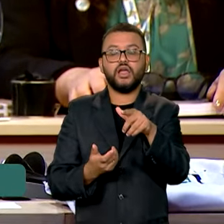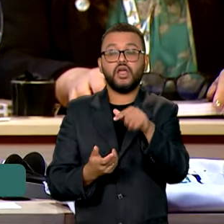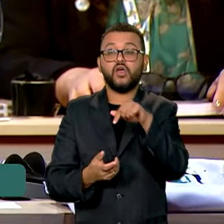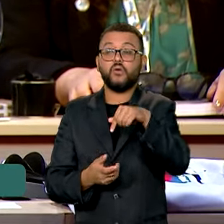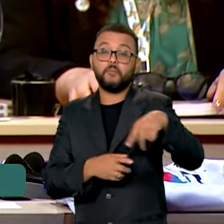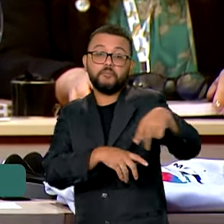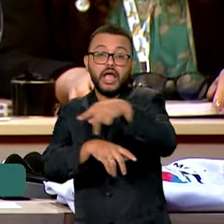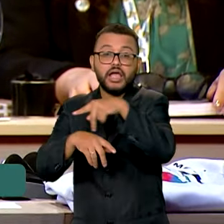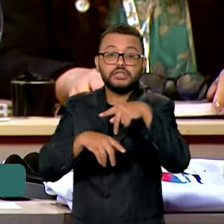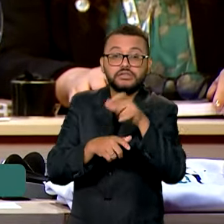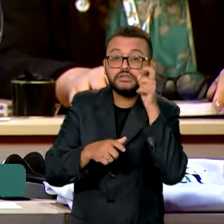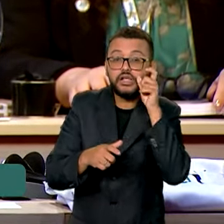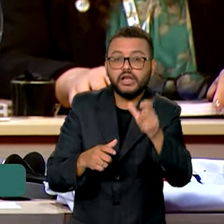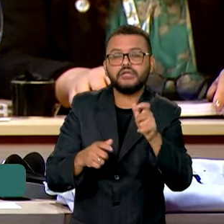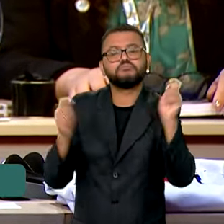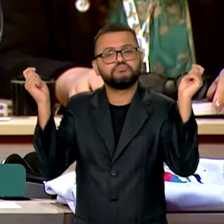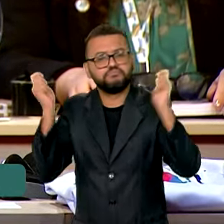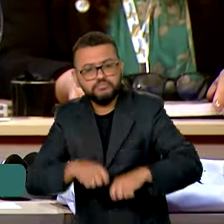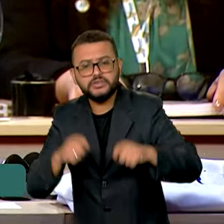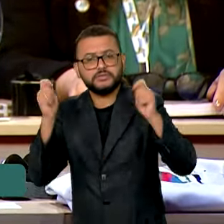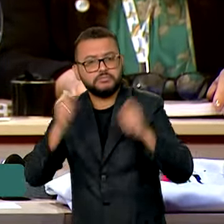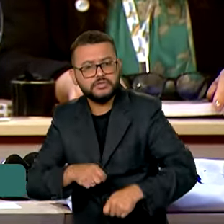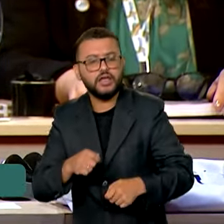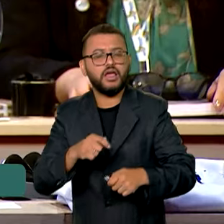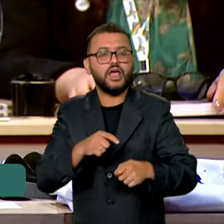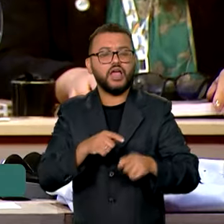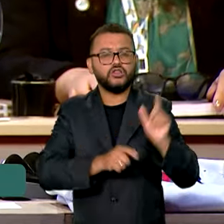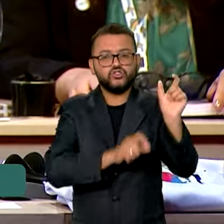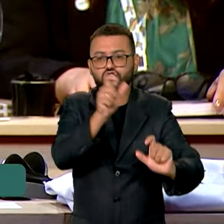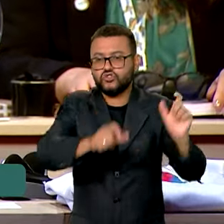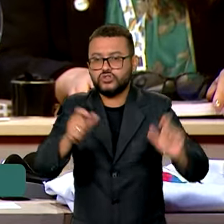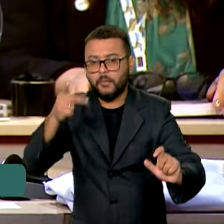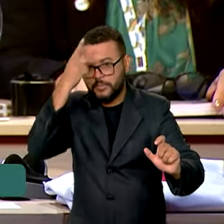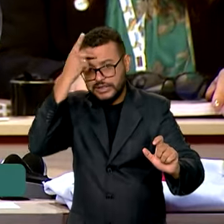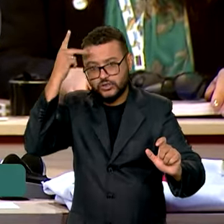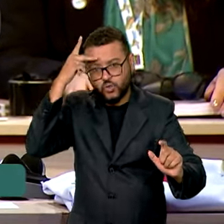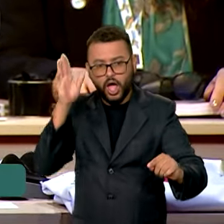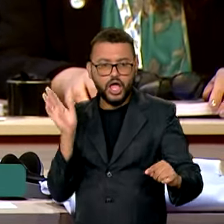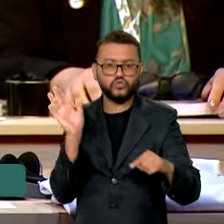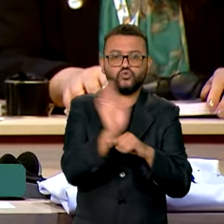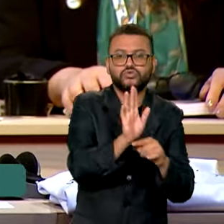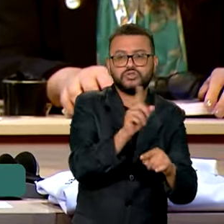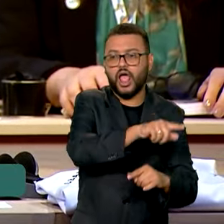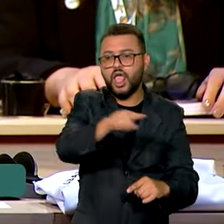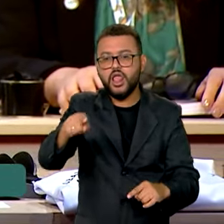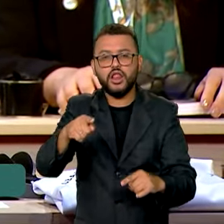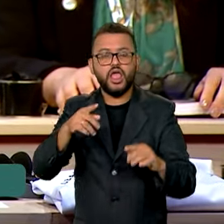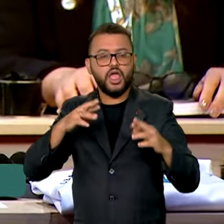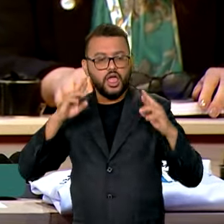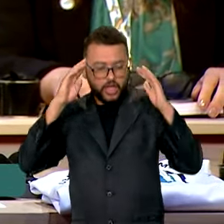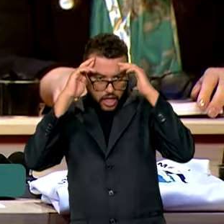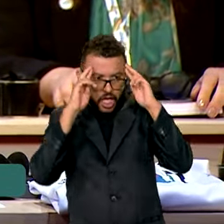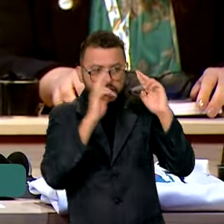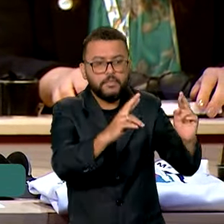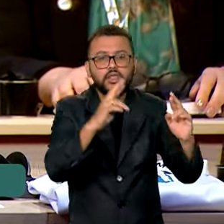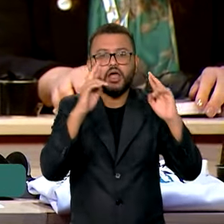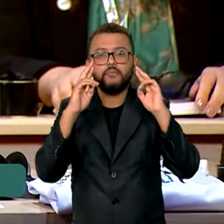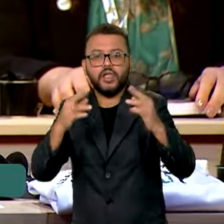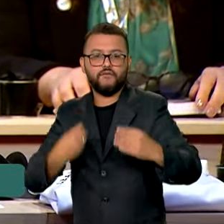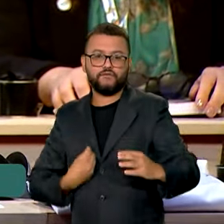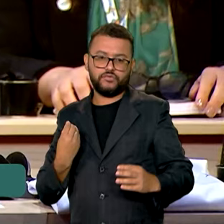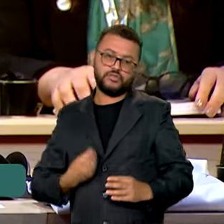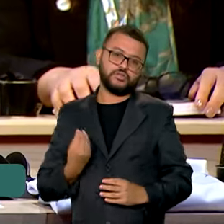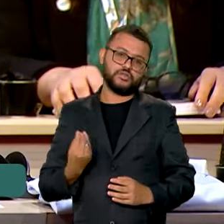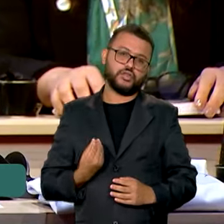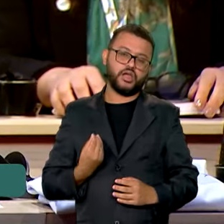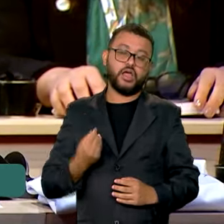internacional tem todas as condições para garantir a cada ser humano nesse planeta uma existência digna. O que falta, o